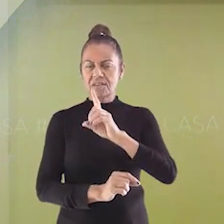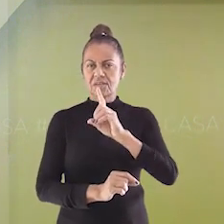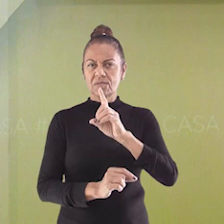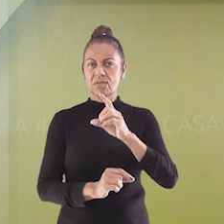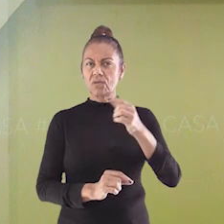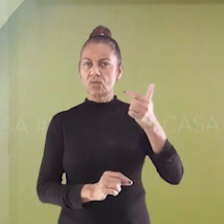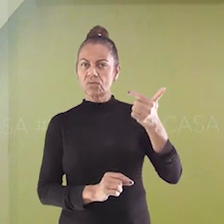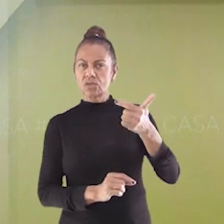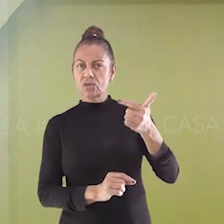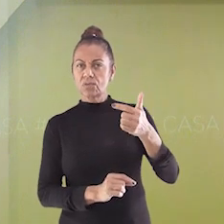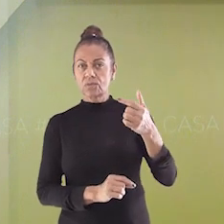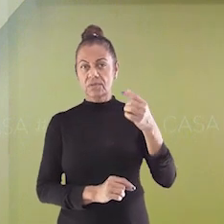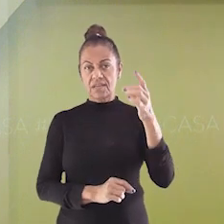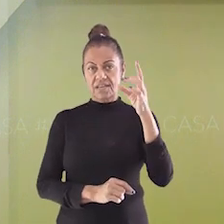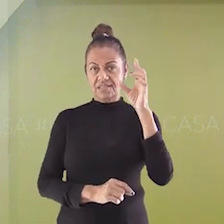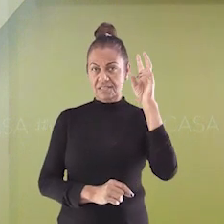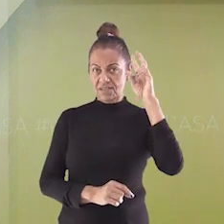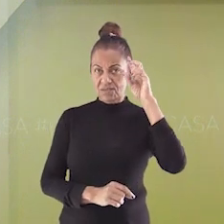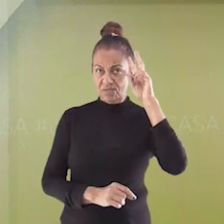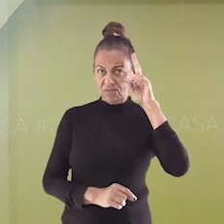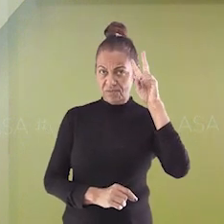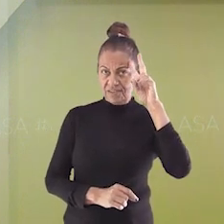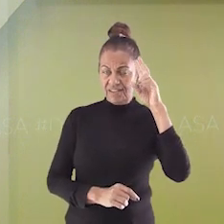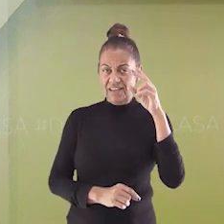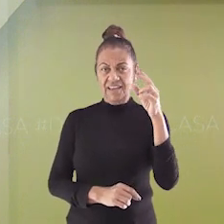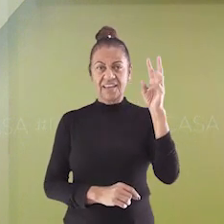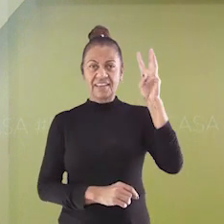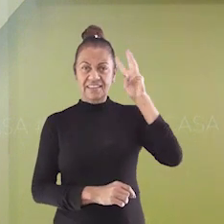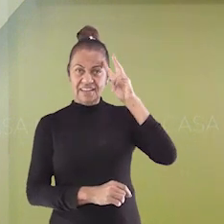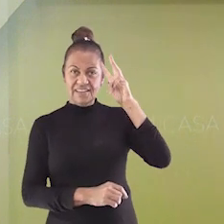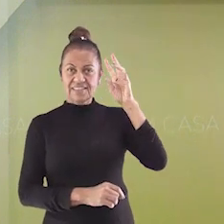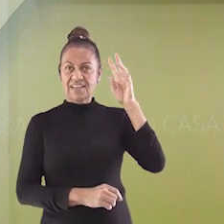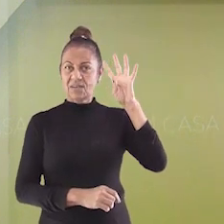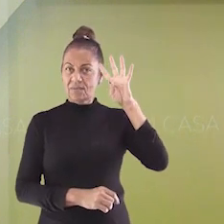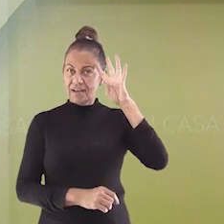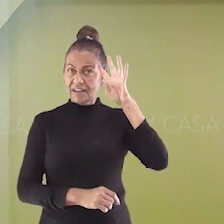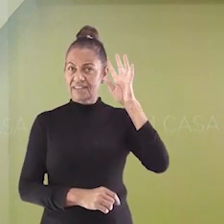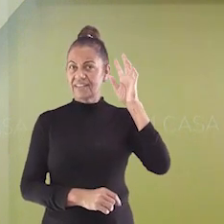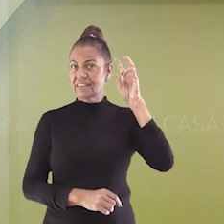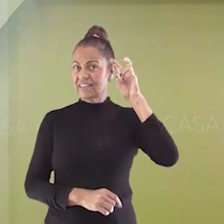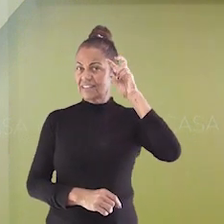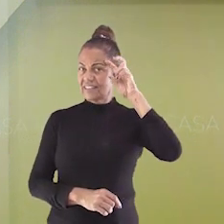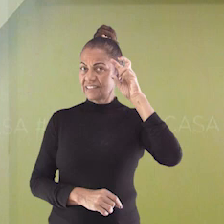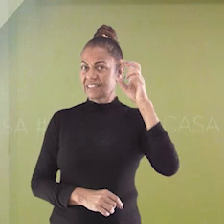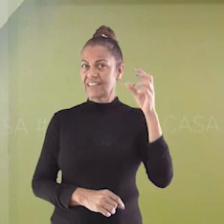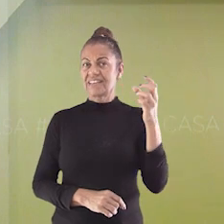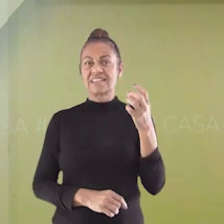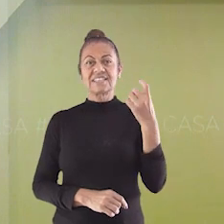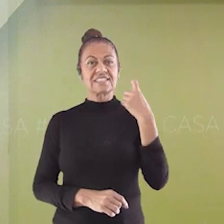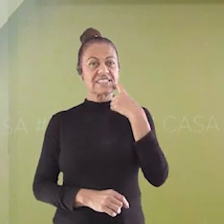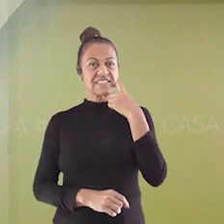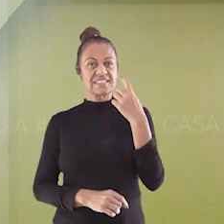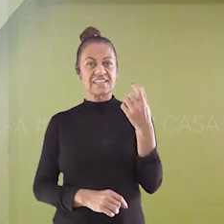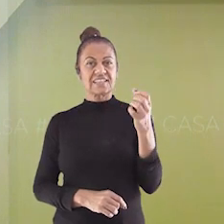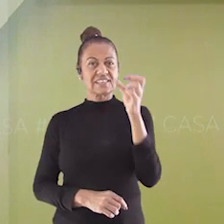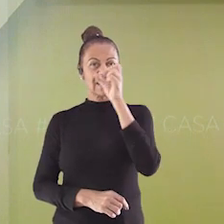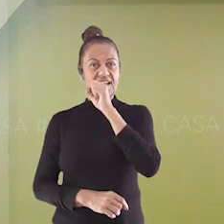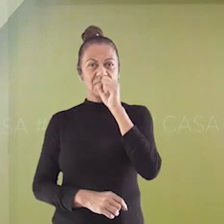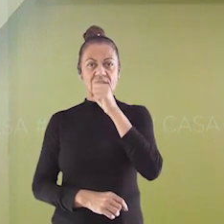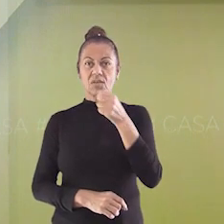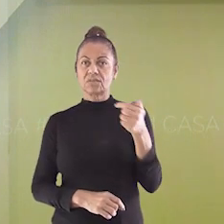segunda-feira, terça, quarta, quinta, sexta, sábado é o 7º.